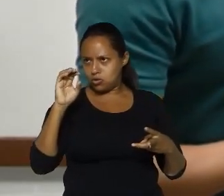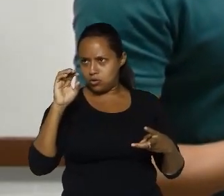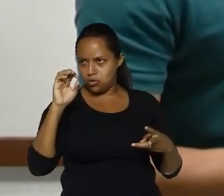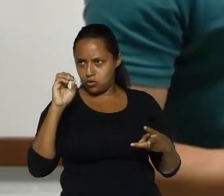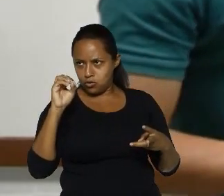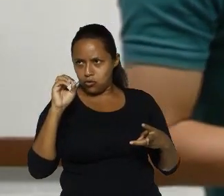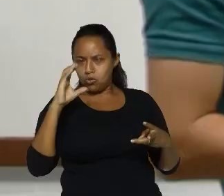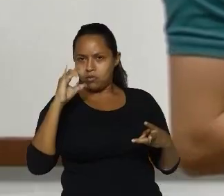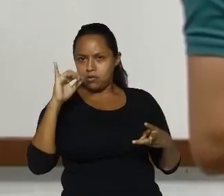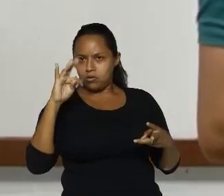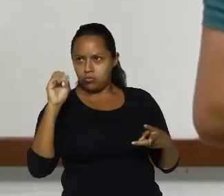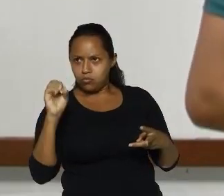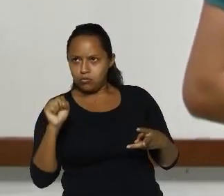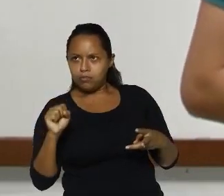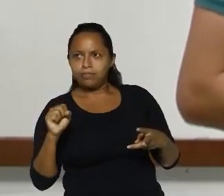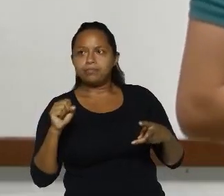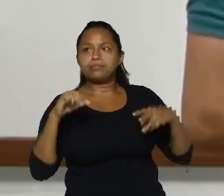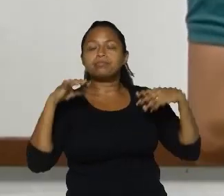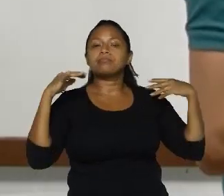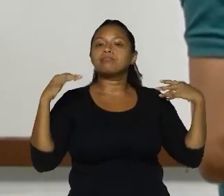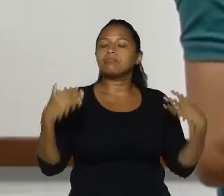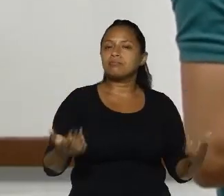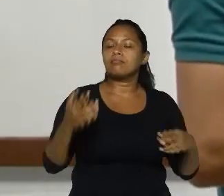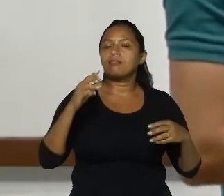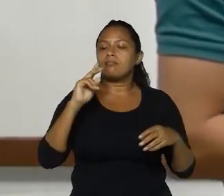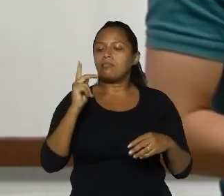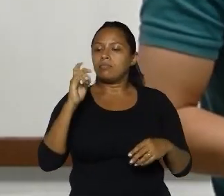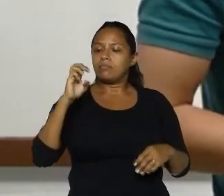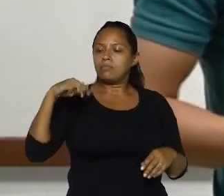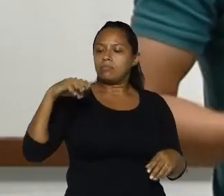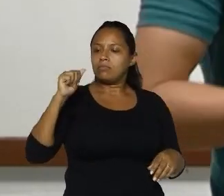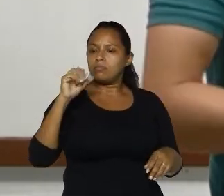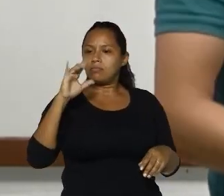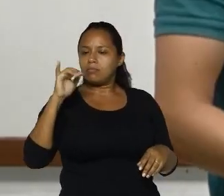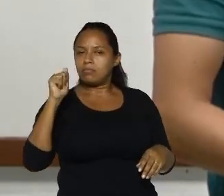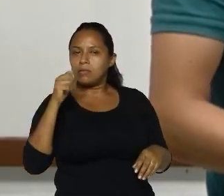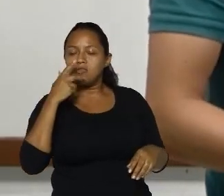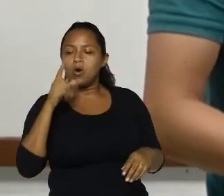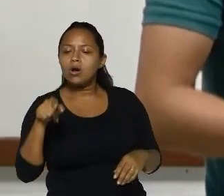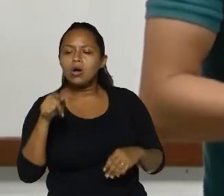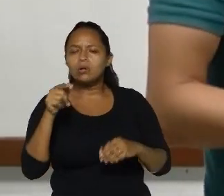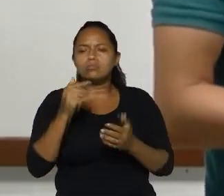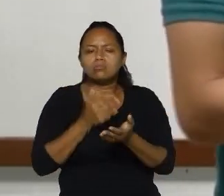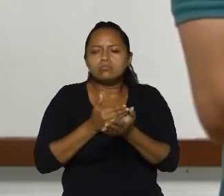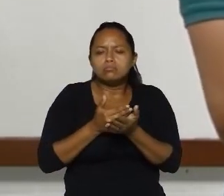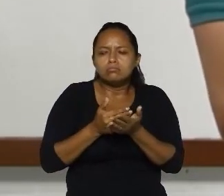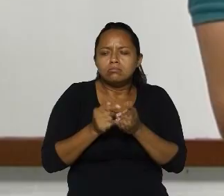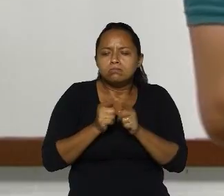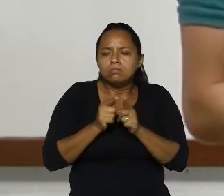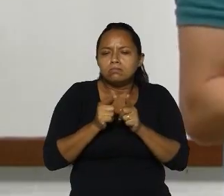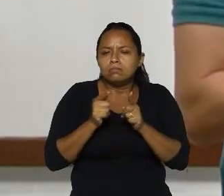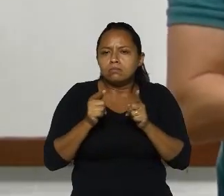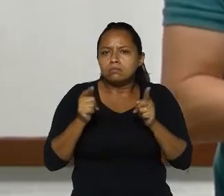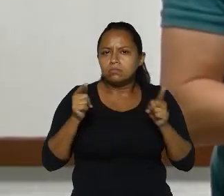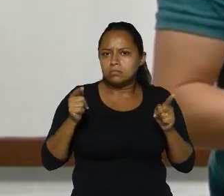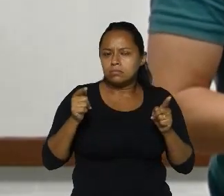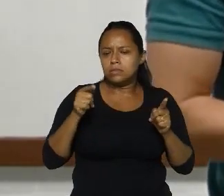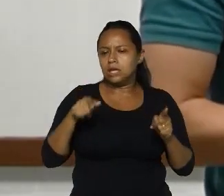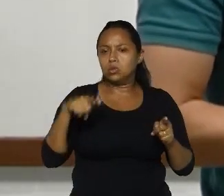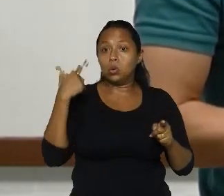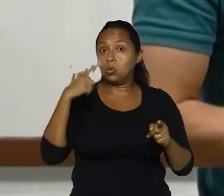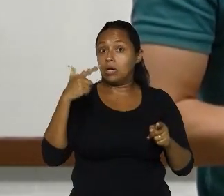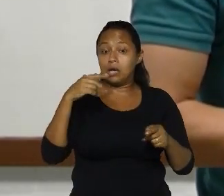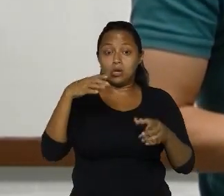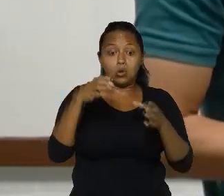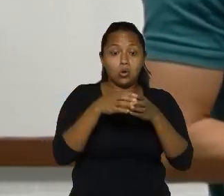aula. As hemácias, elas são células que, quando adultas, elas ficam anucleadas, elas não têm